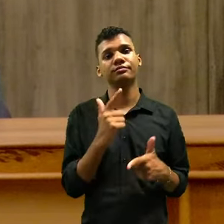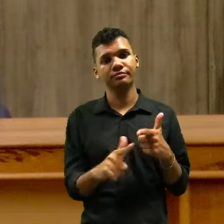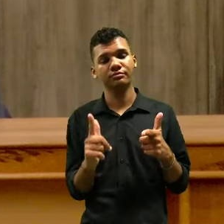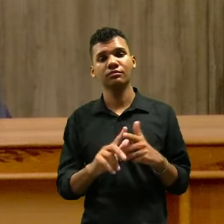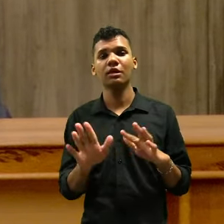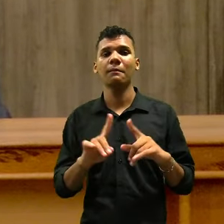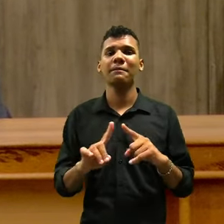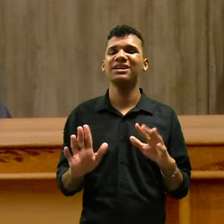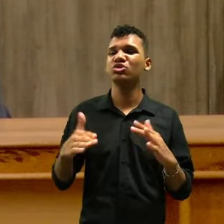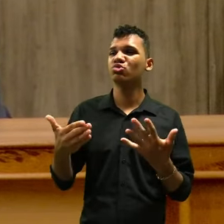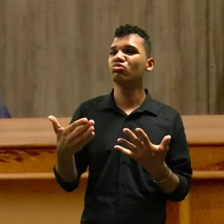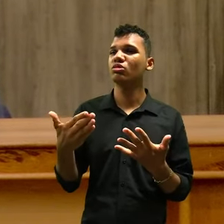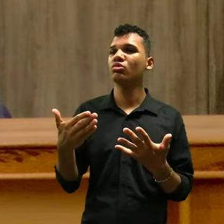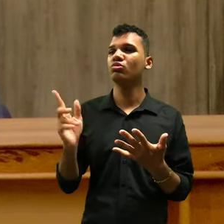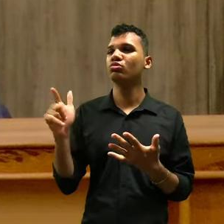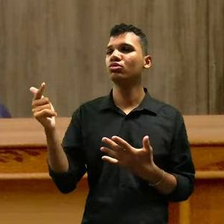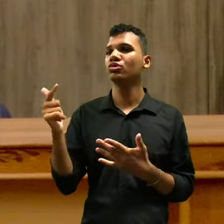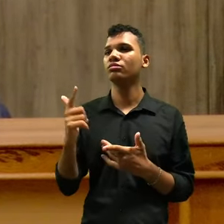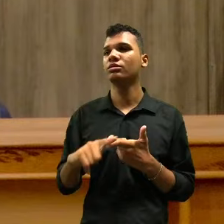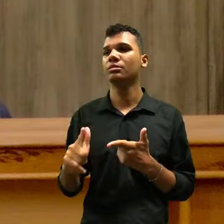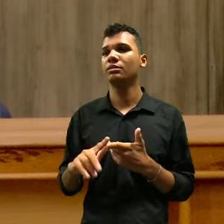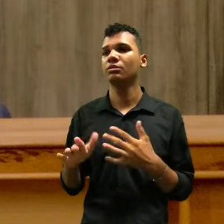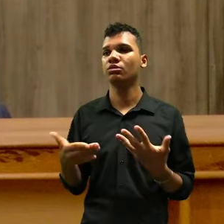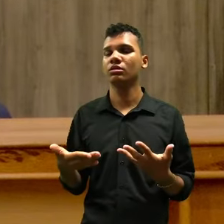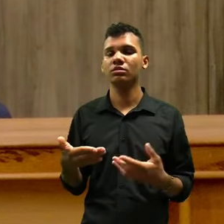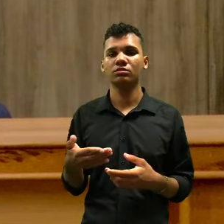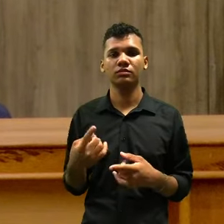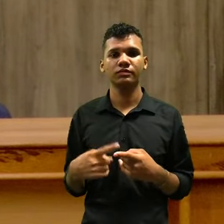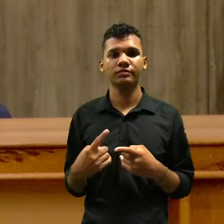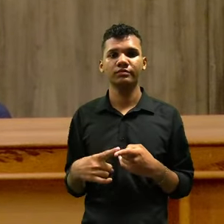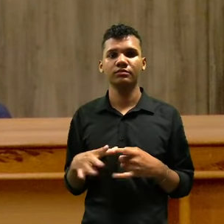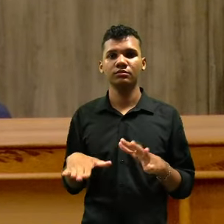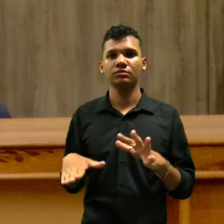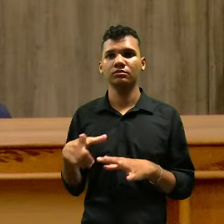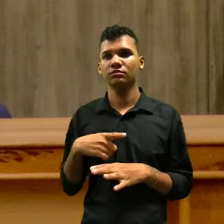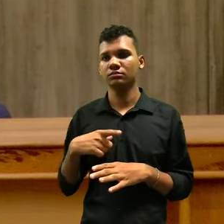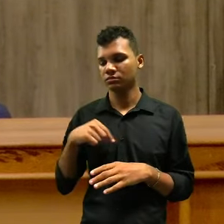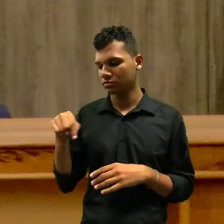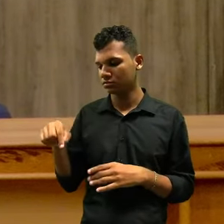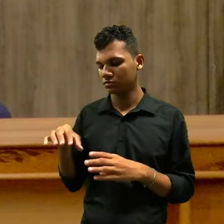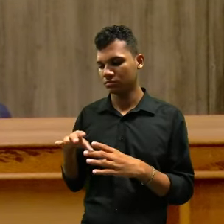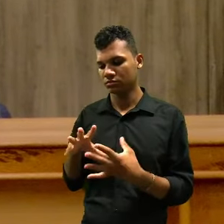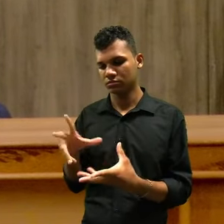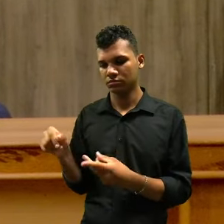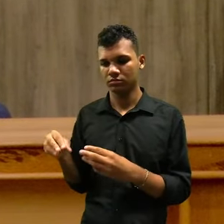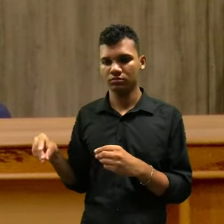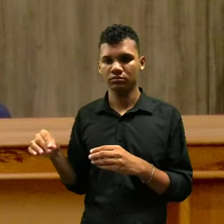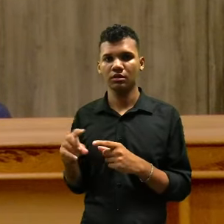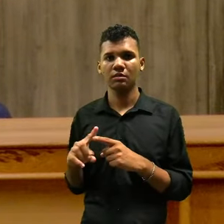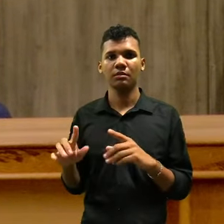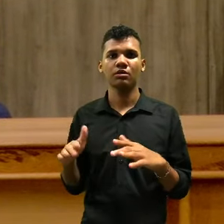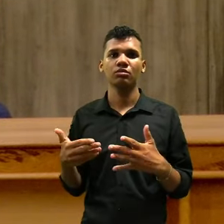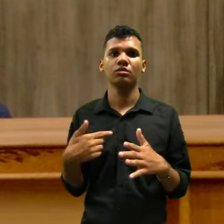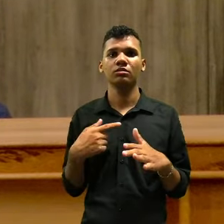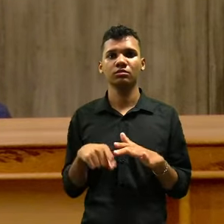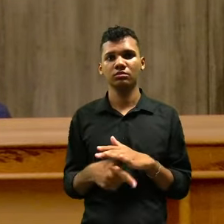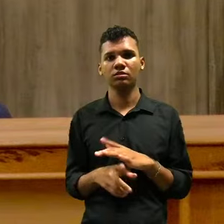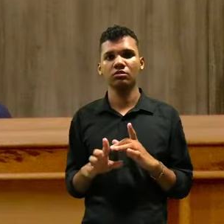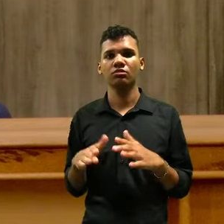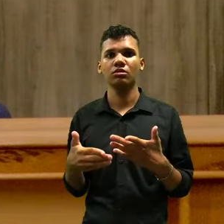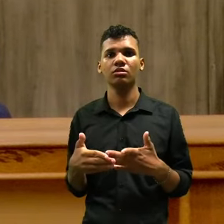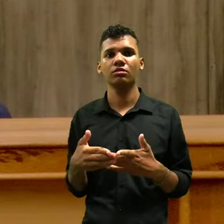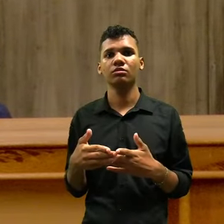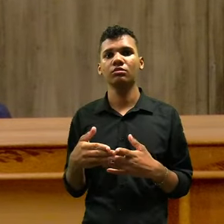probleminha aí é tem terra Rasa também não tem profundidade Mas qual é o pior problema dele